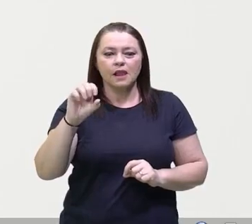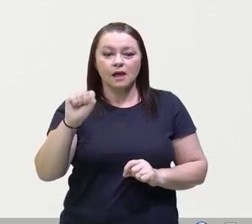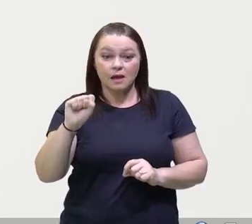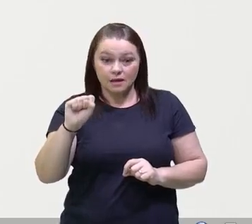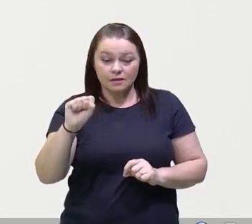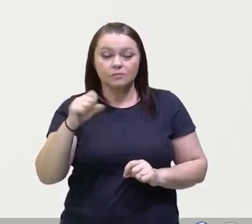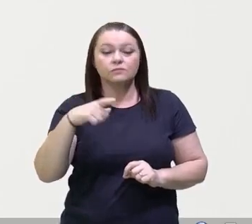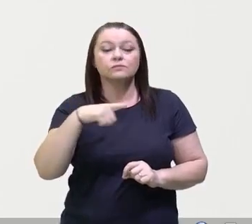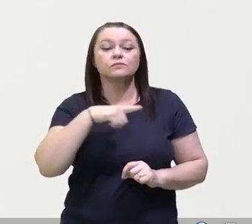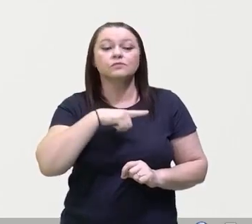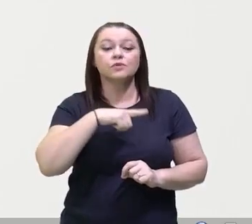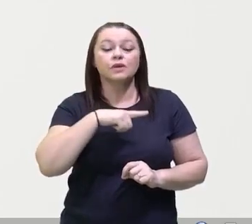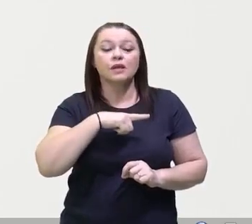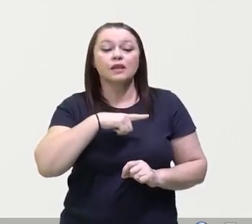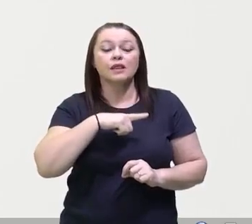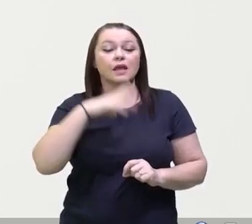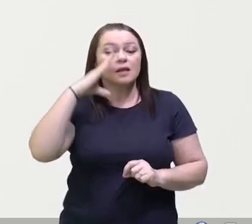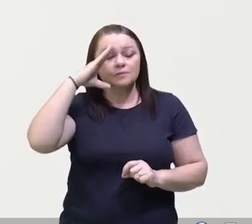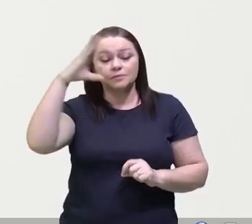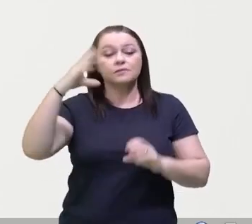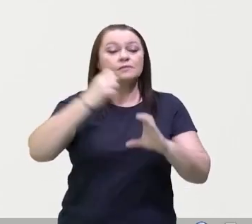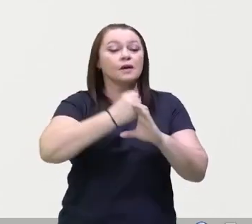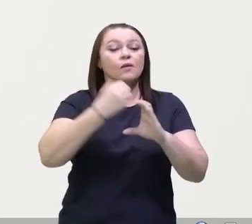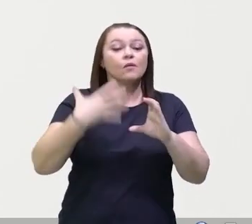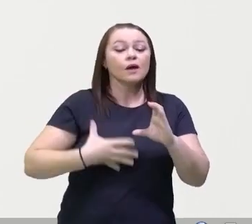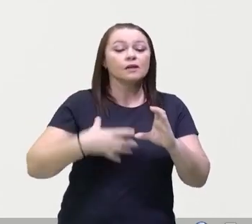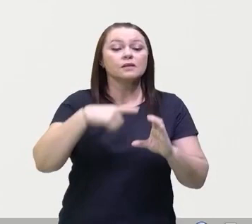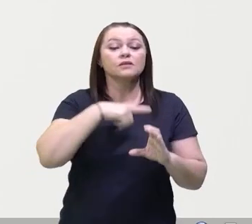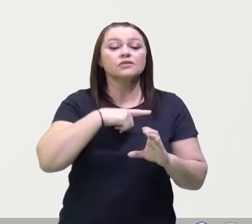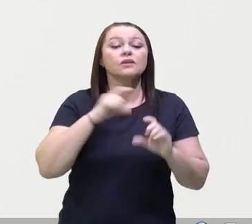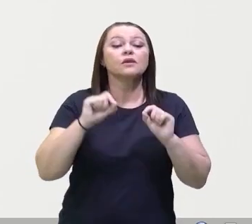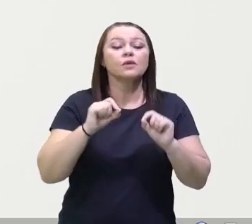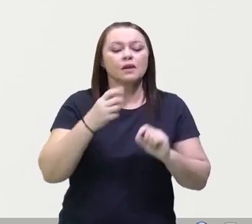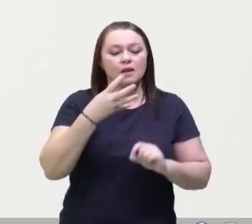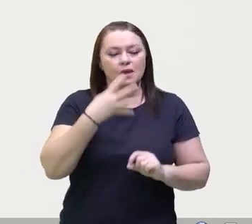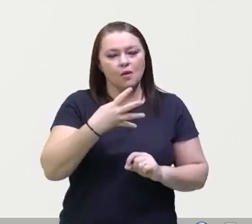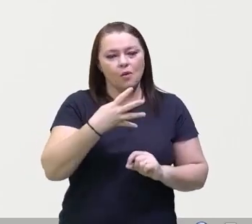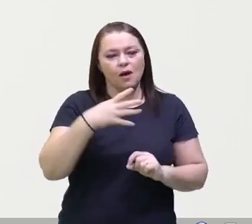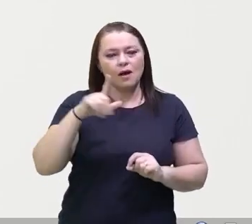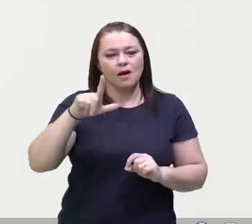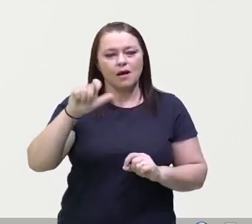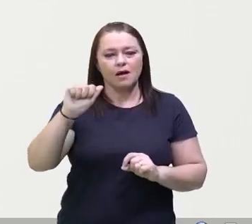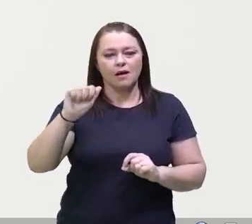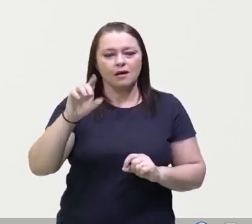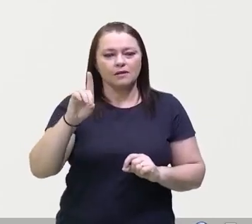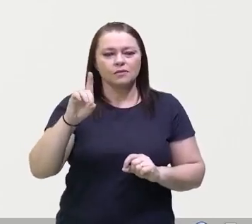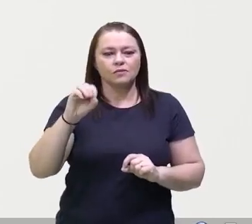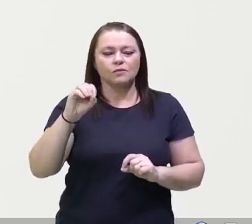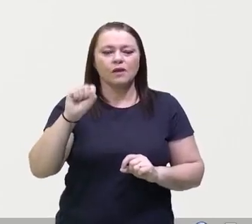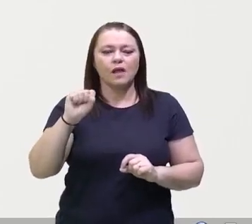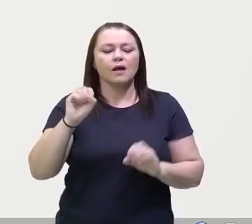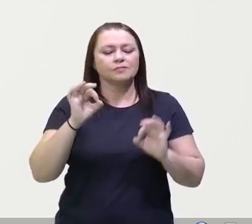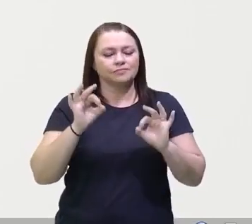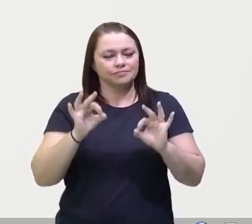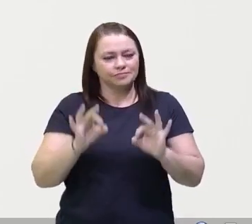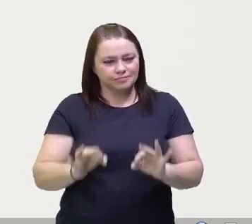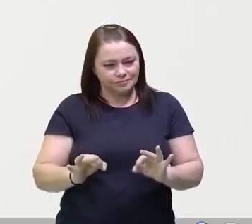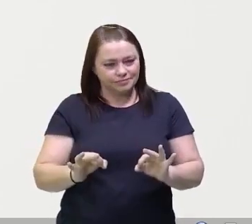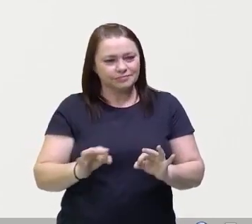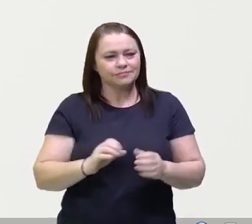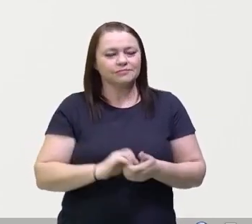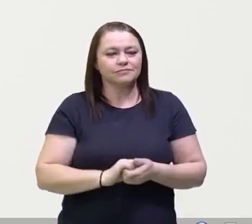Qual é a principal característica dos quadriláteros? Eles possuem 4 lados.